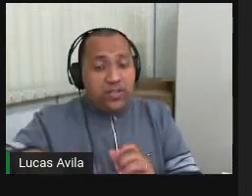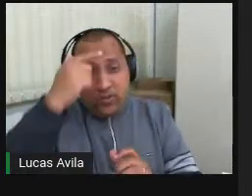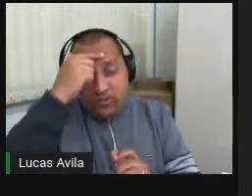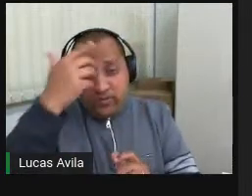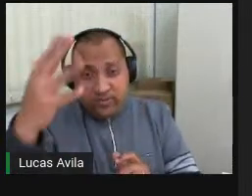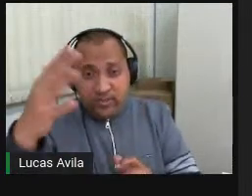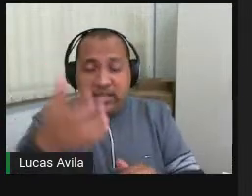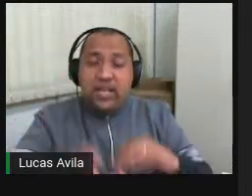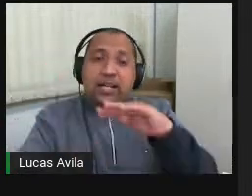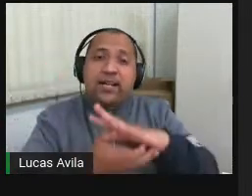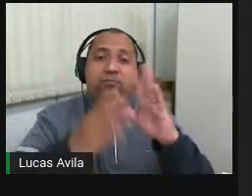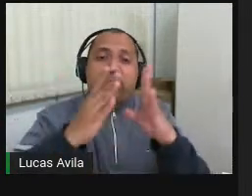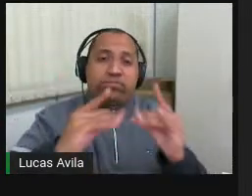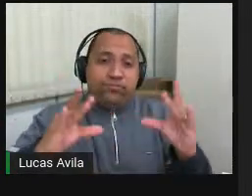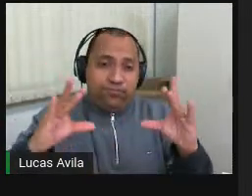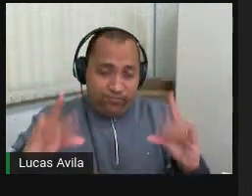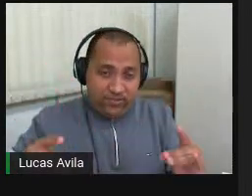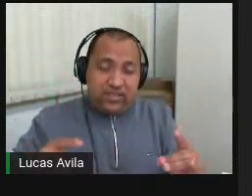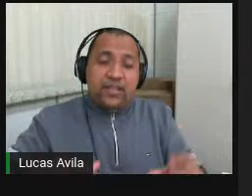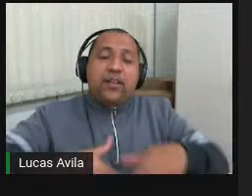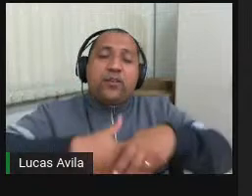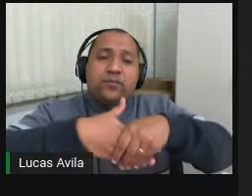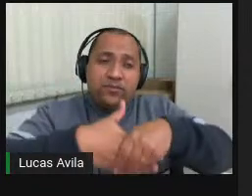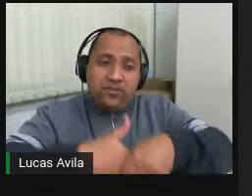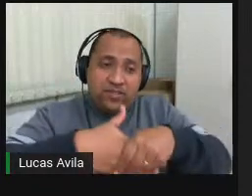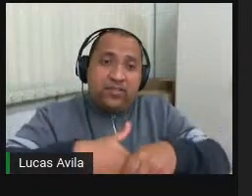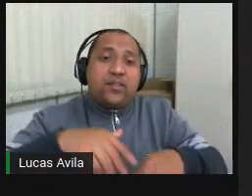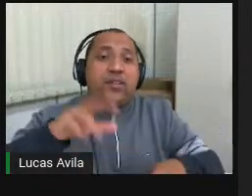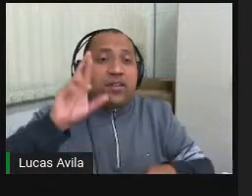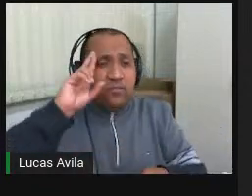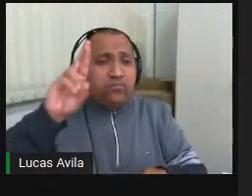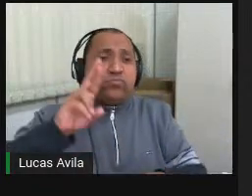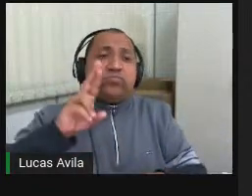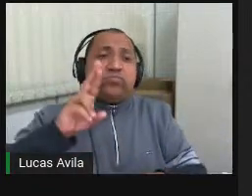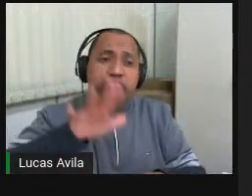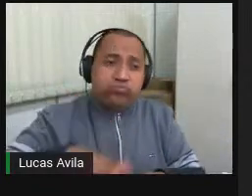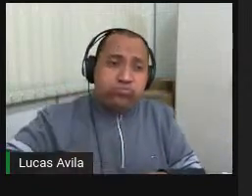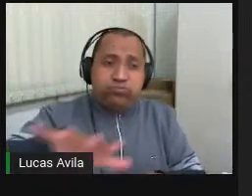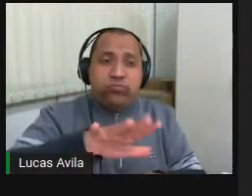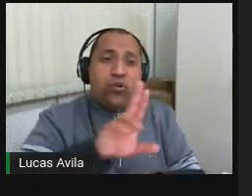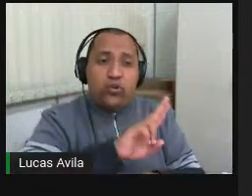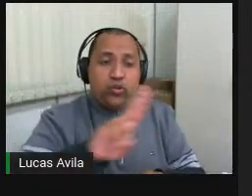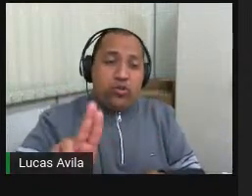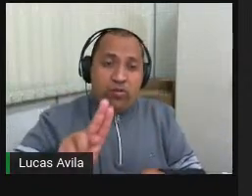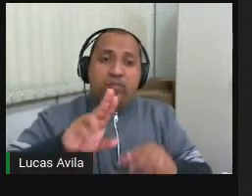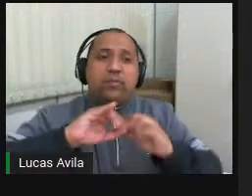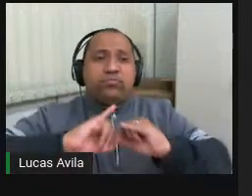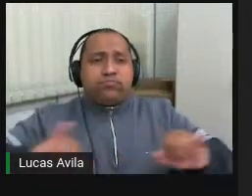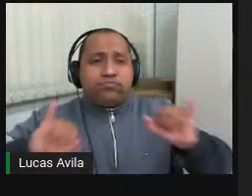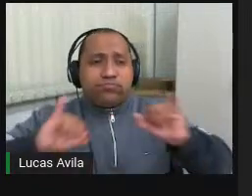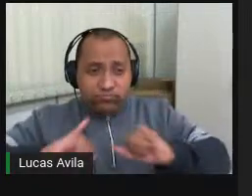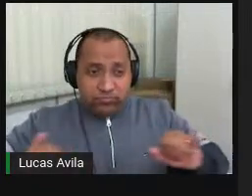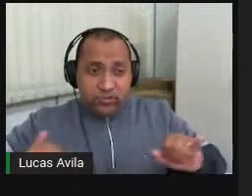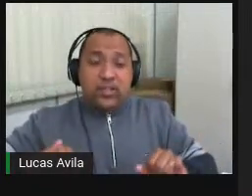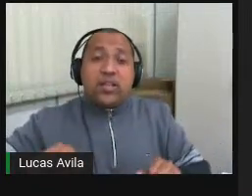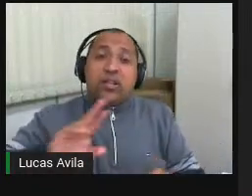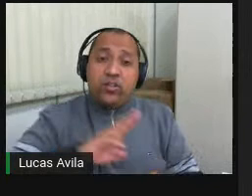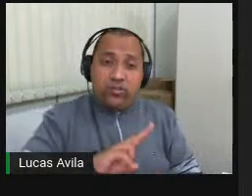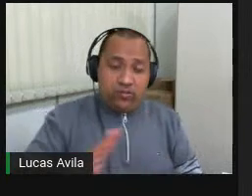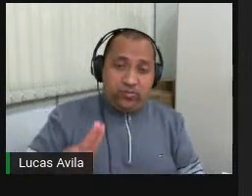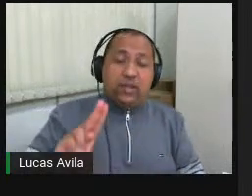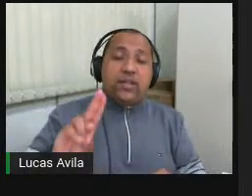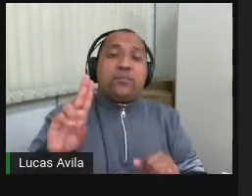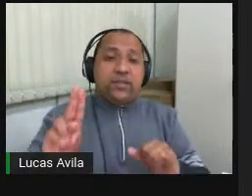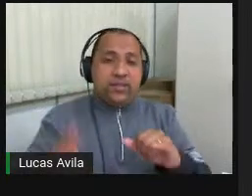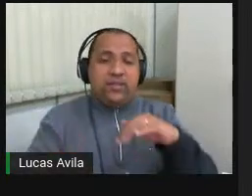Campos Jaguarão, cumprimentar as autoridades já citadas no protocolo e, em nome do reitor